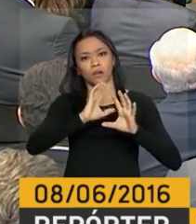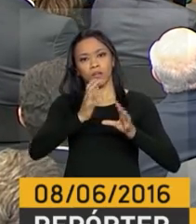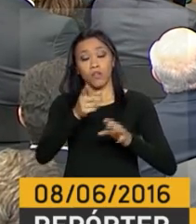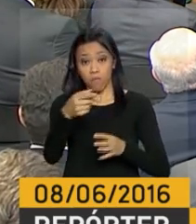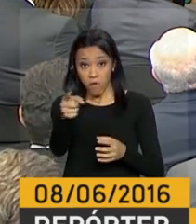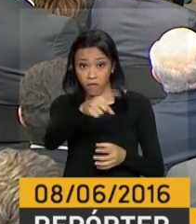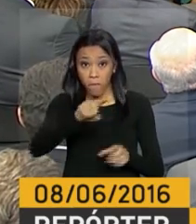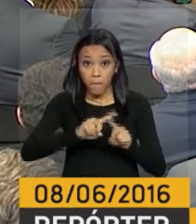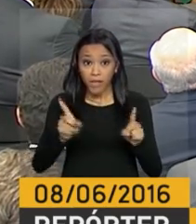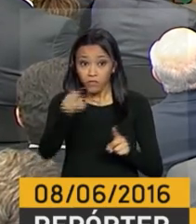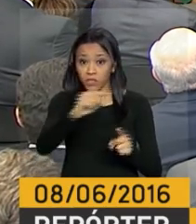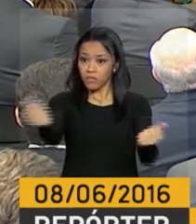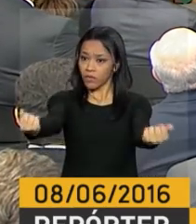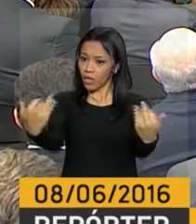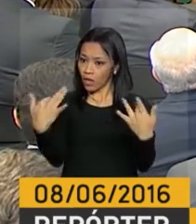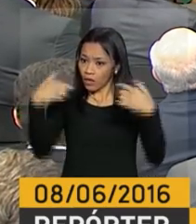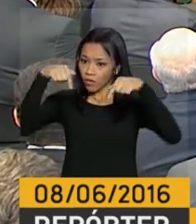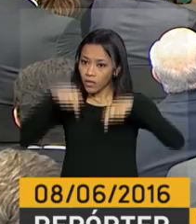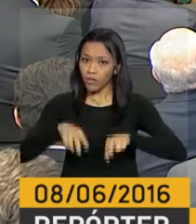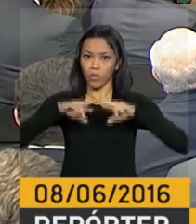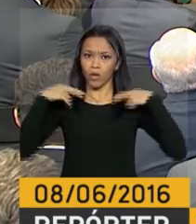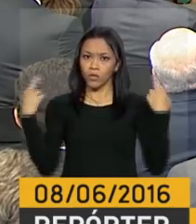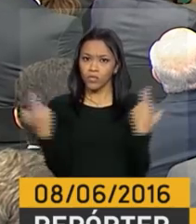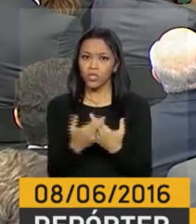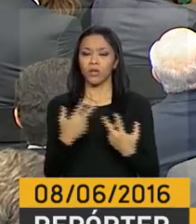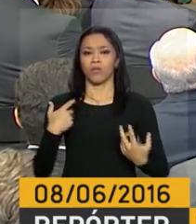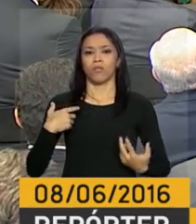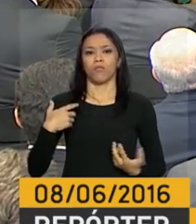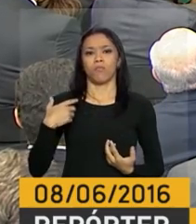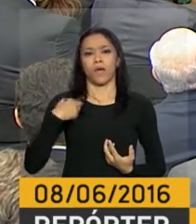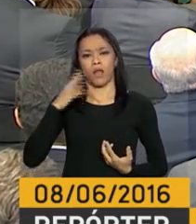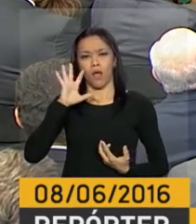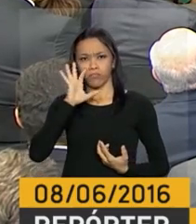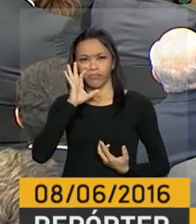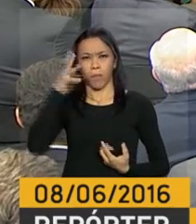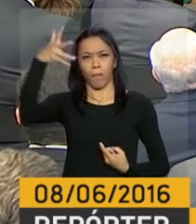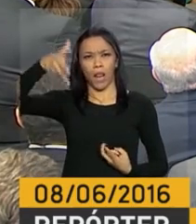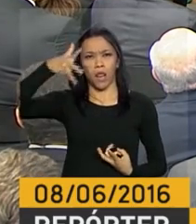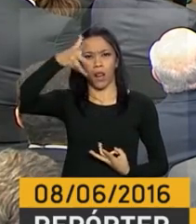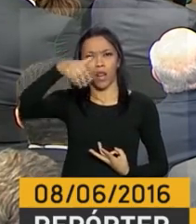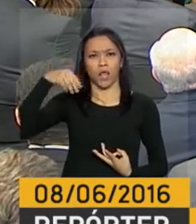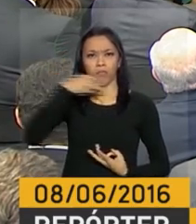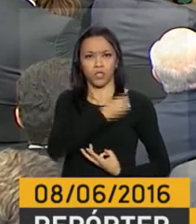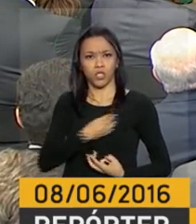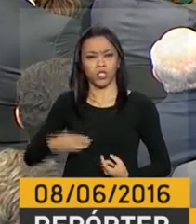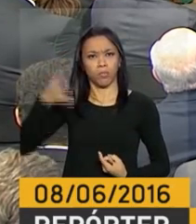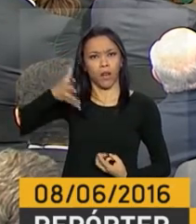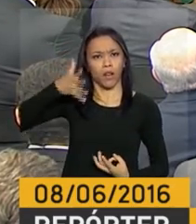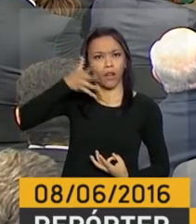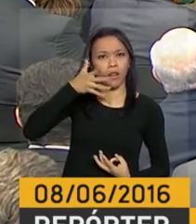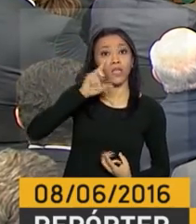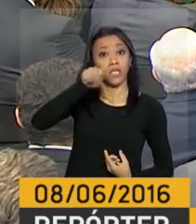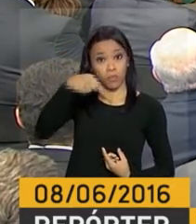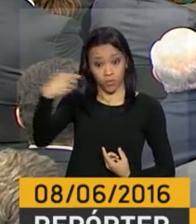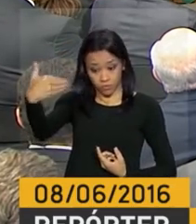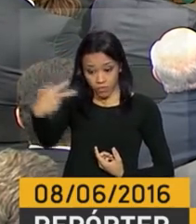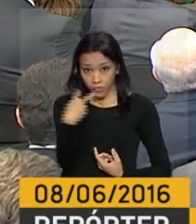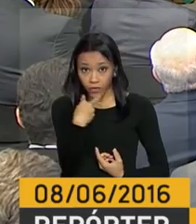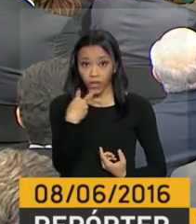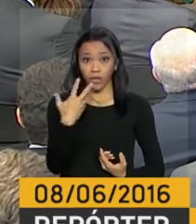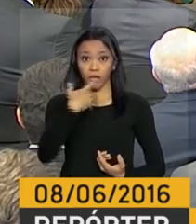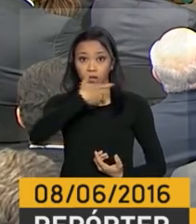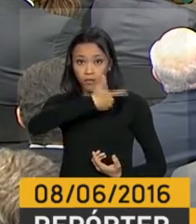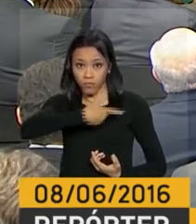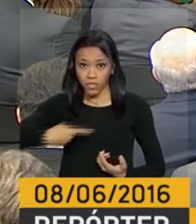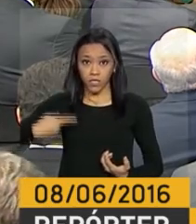dispuseram a vir até aqui para ou os ministros de governo e ouvir o Presidente da República trazidos